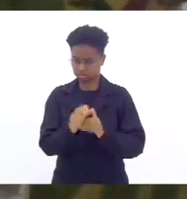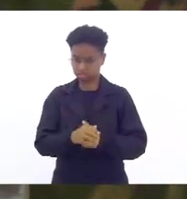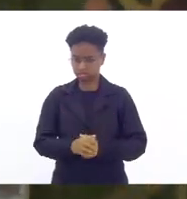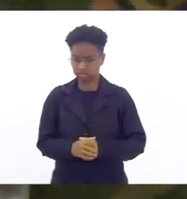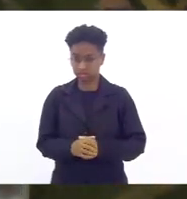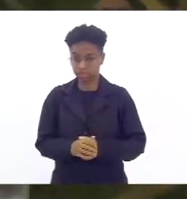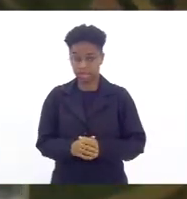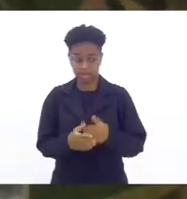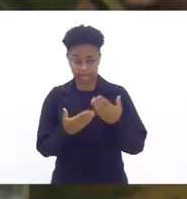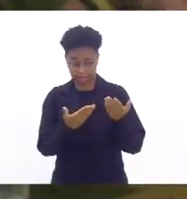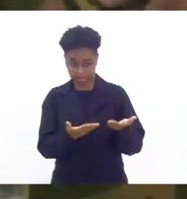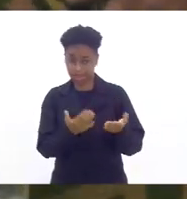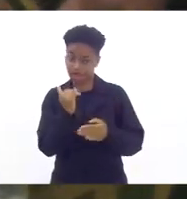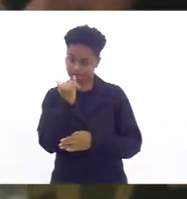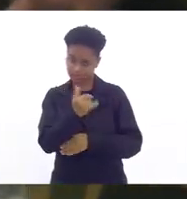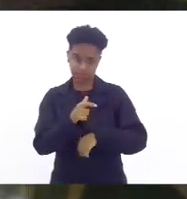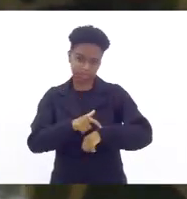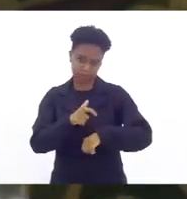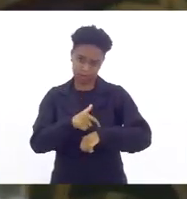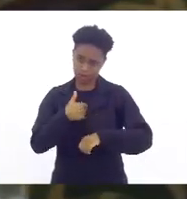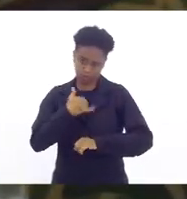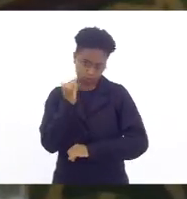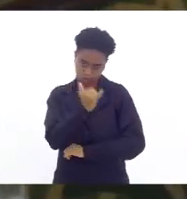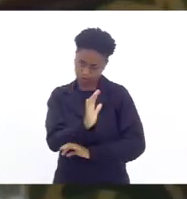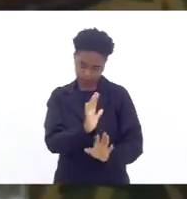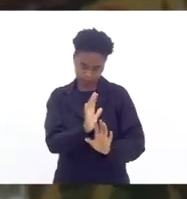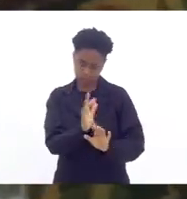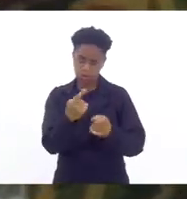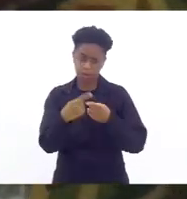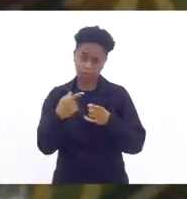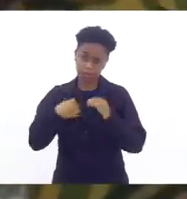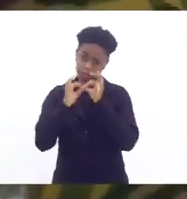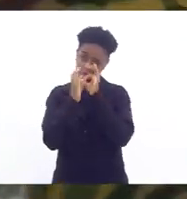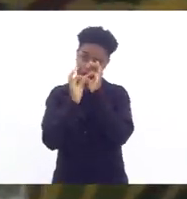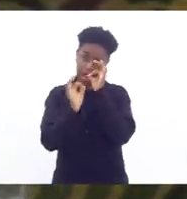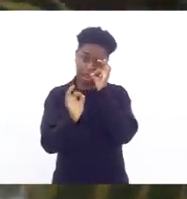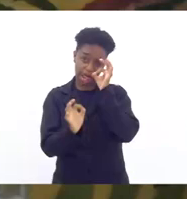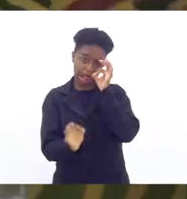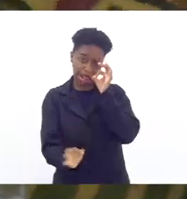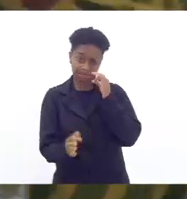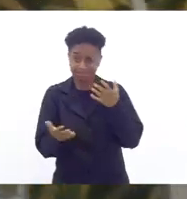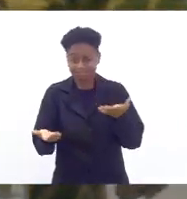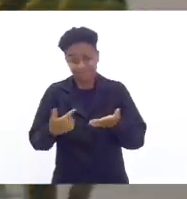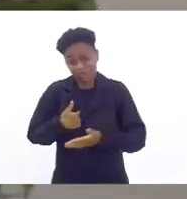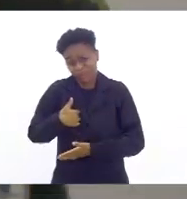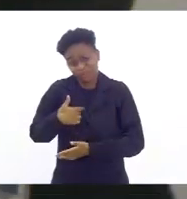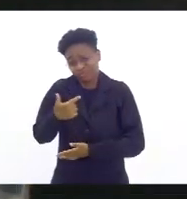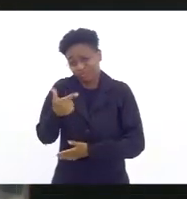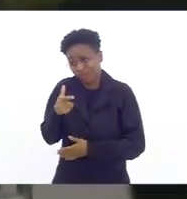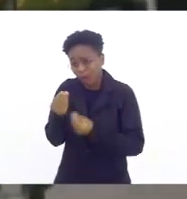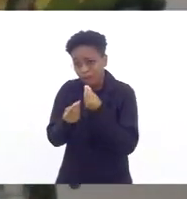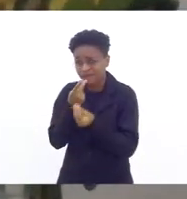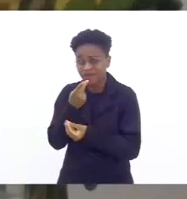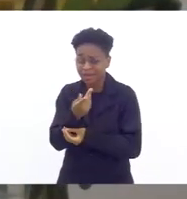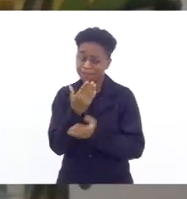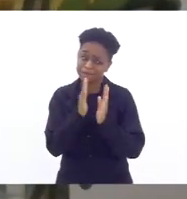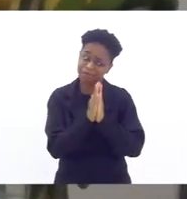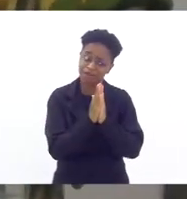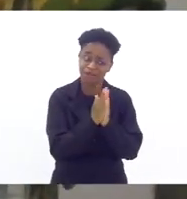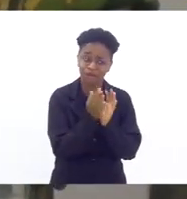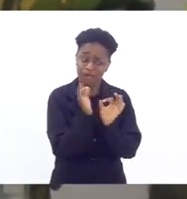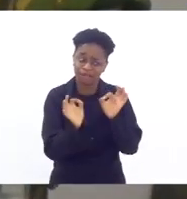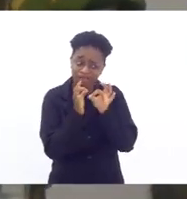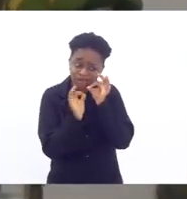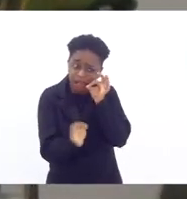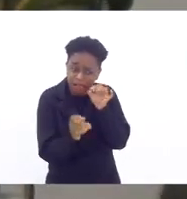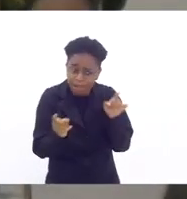ela vai avisar o tempo eu não aviso o tempo porque eu como eu falo muito eu não tenho muita moral aqui de pedir para as pessoas